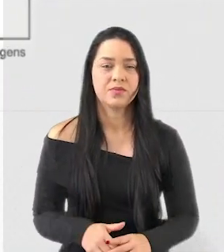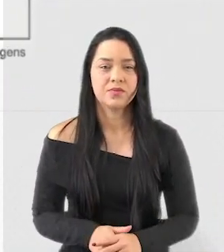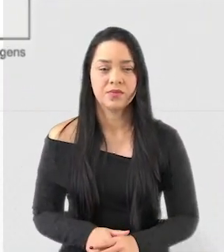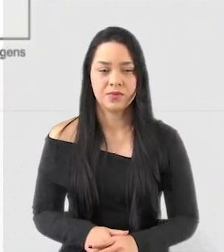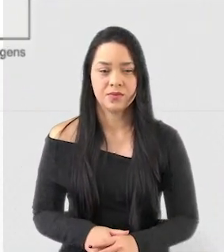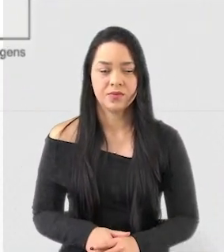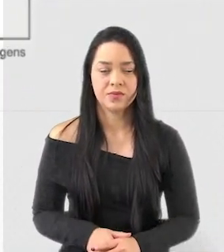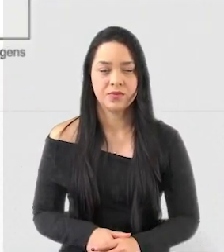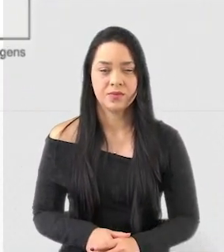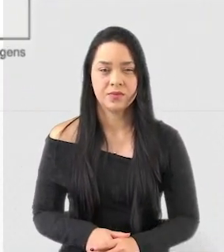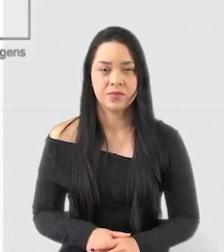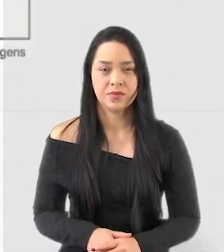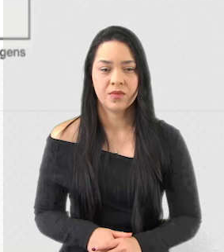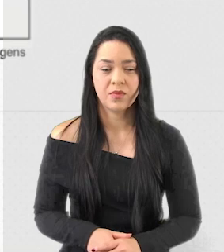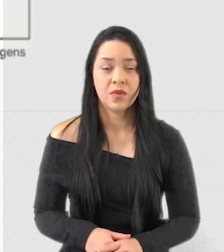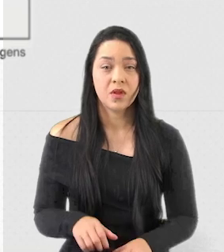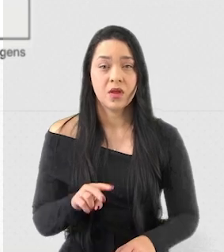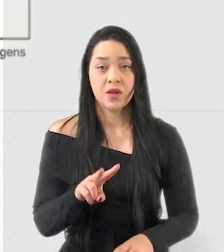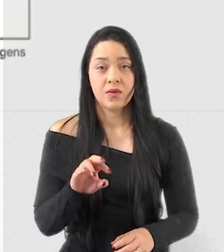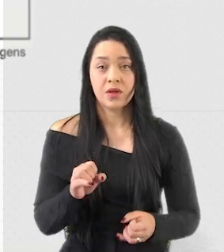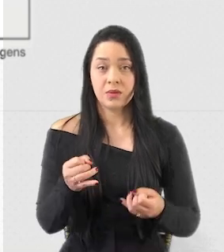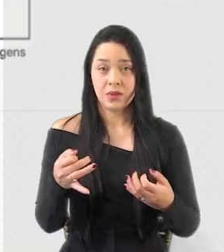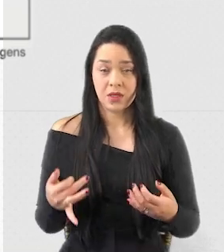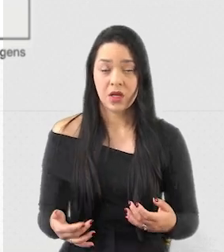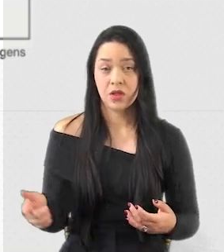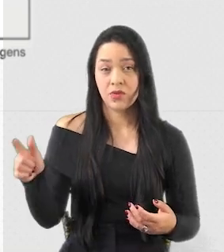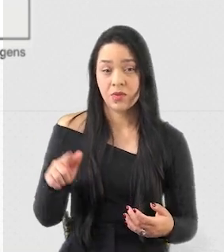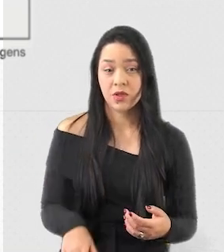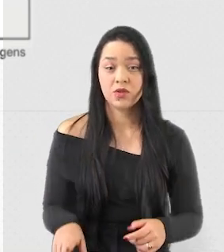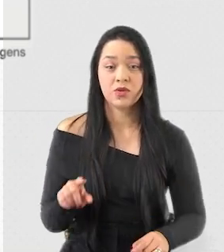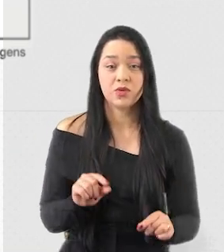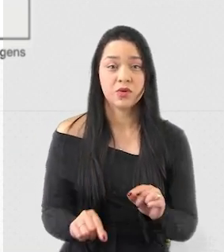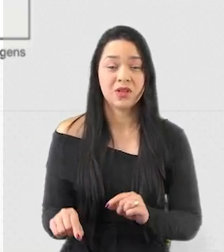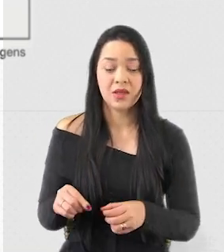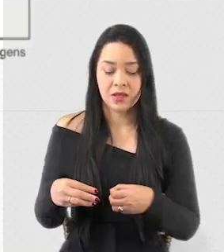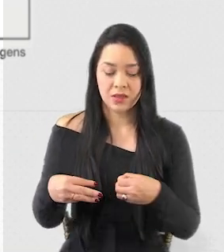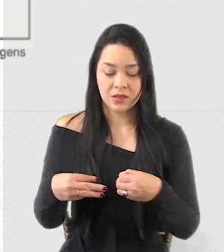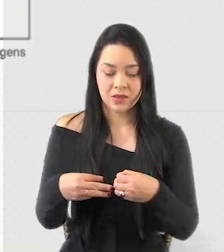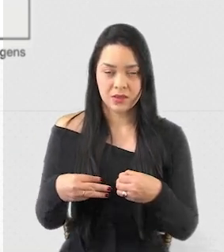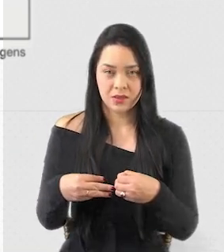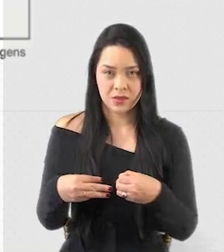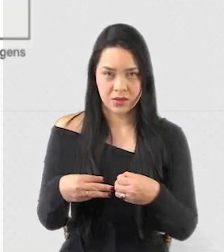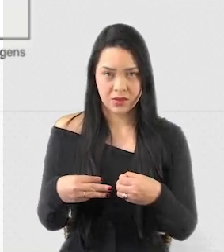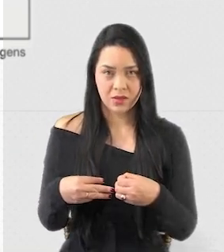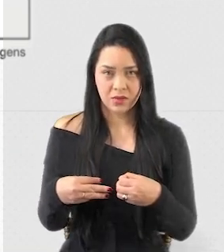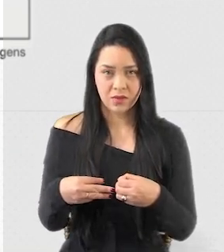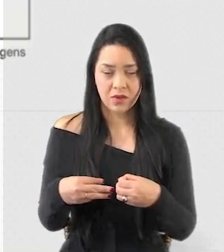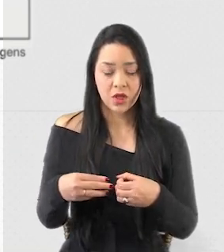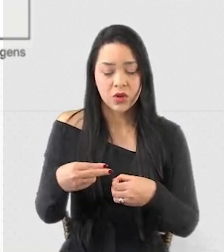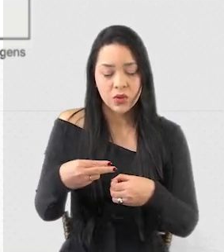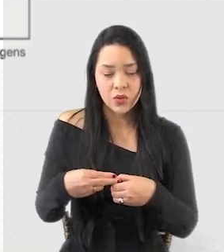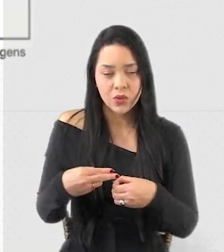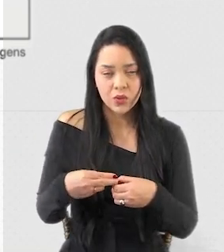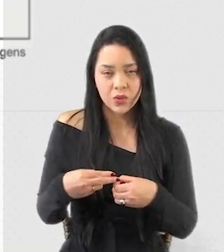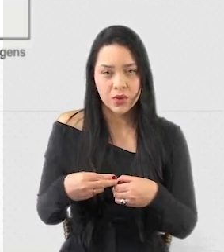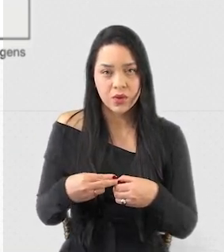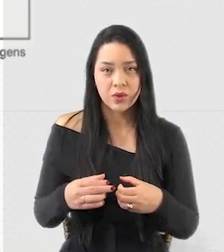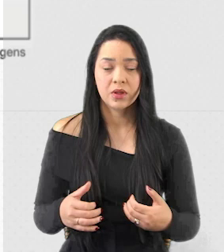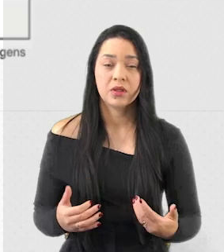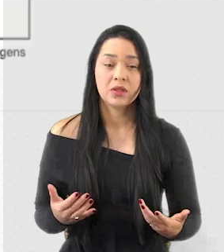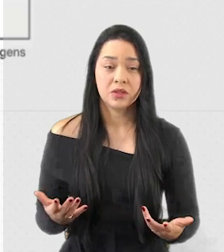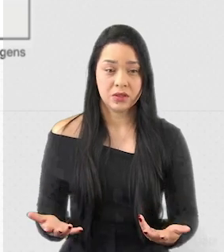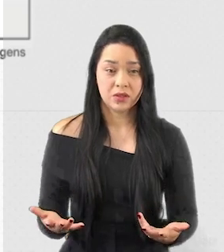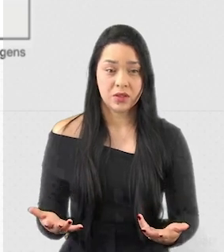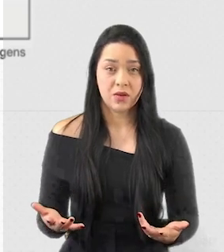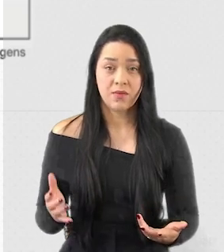de proteína. A gente vai falar novamente, pessoal, sobre célula, a gente vai falar sobre núcleo celular. Então,